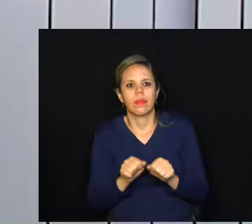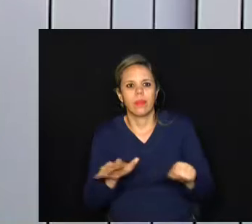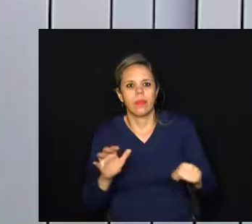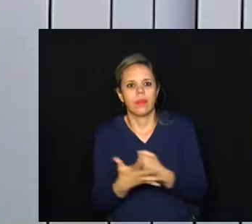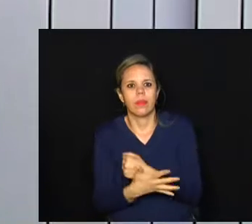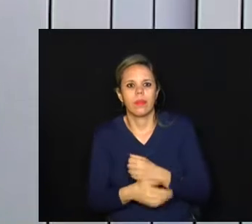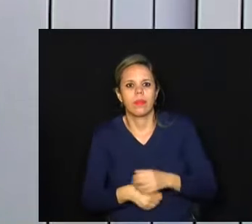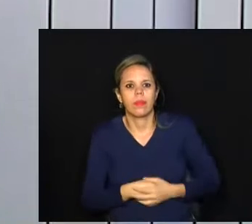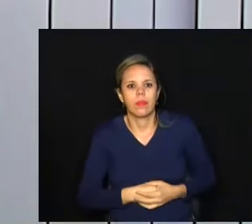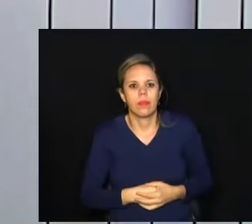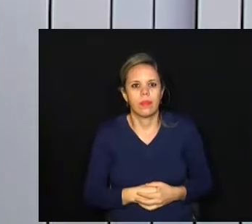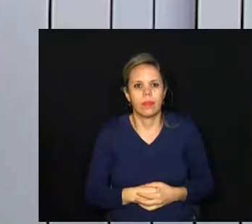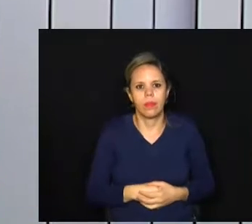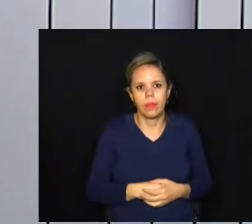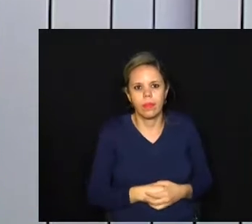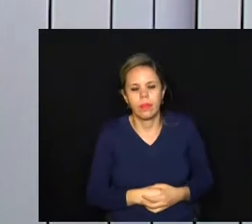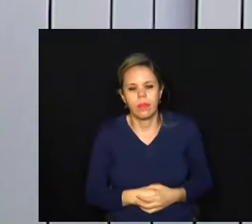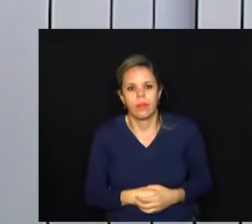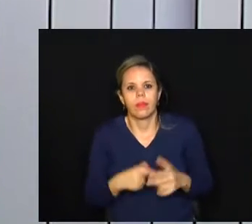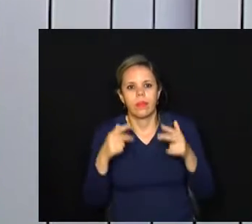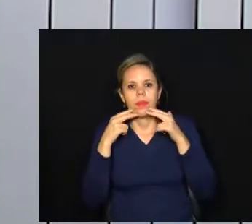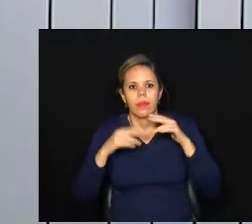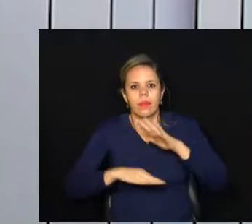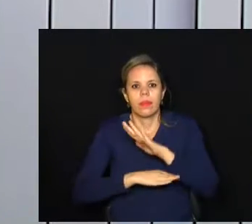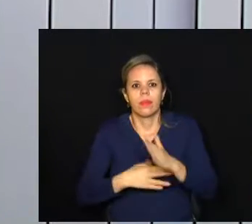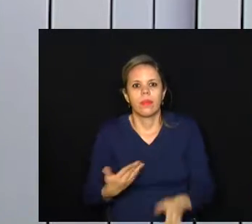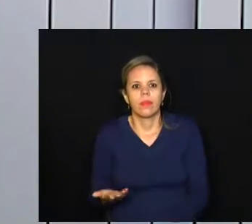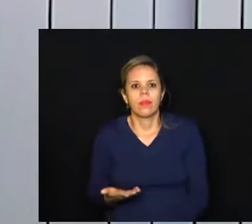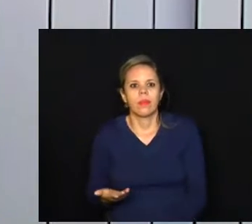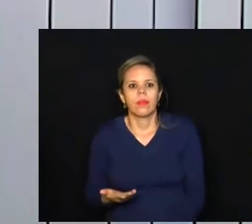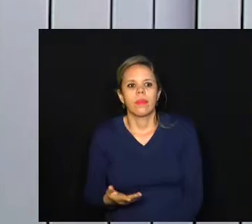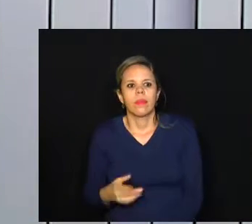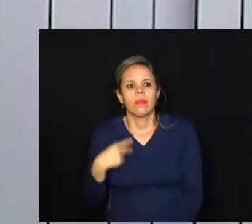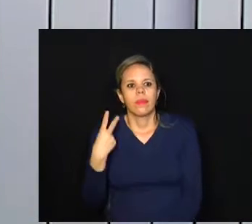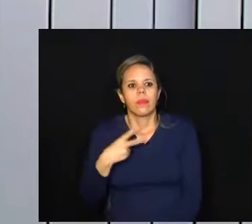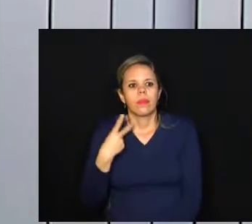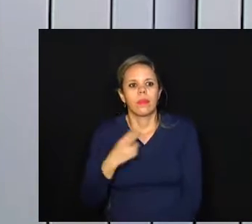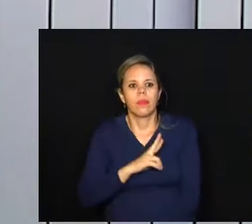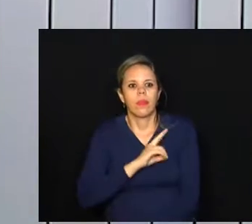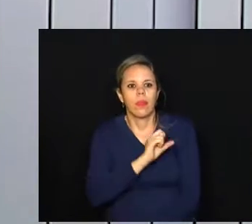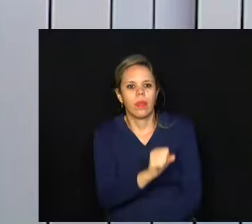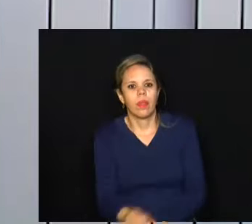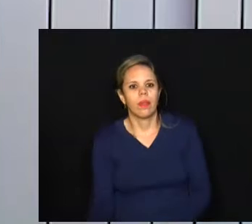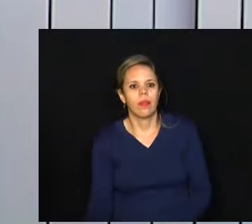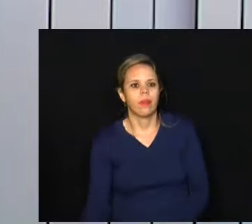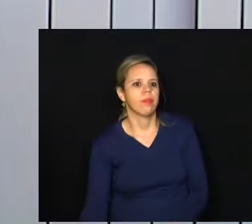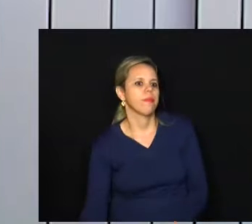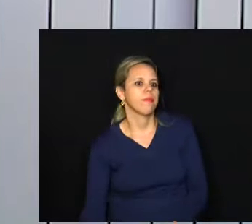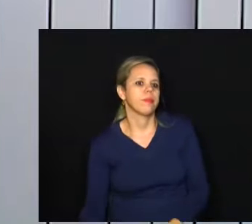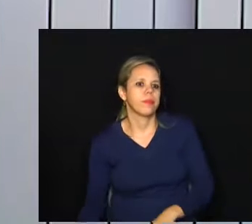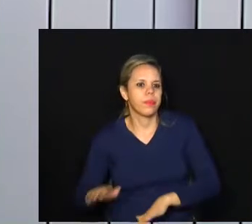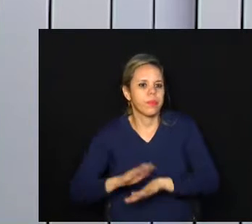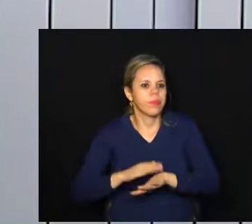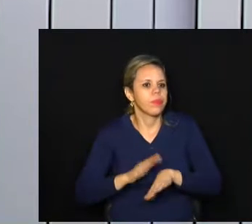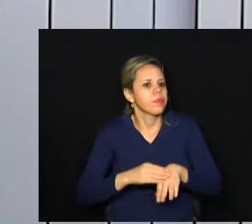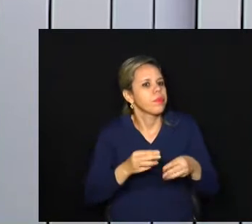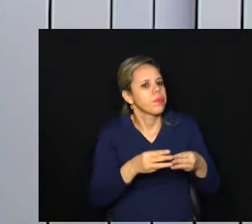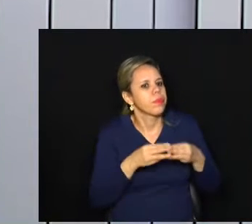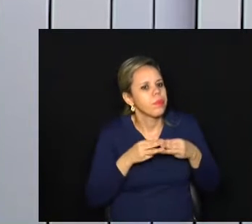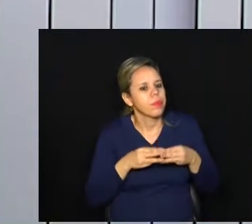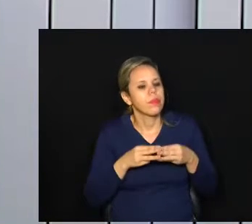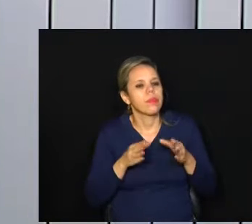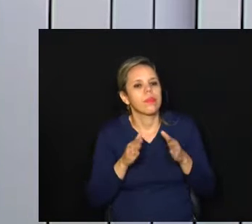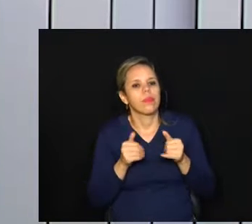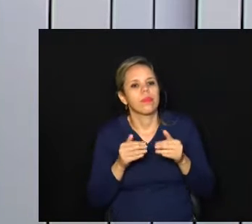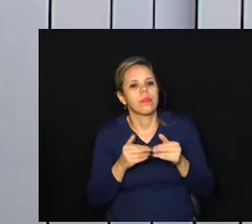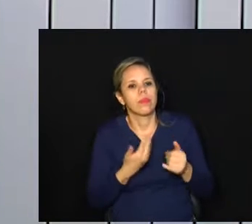pandemia. Vamos com as notícias do Legislativo agora, porque o vereador Luiz Rossini é autor de uma moção em que apela